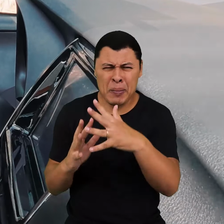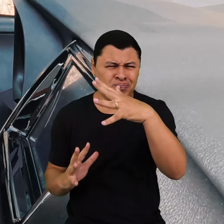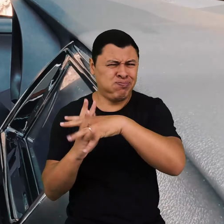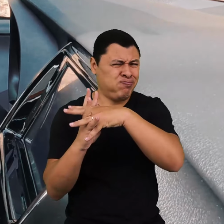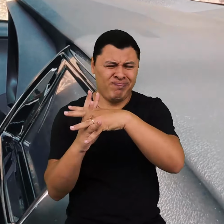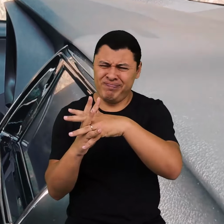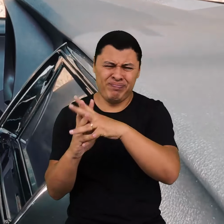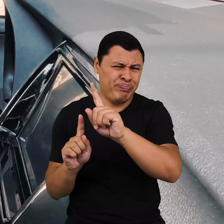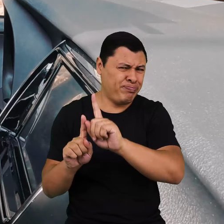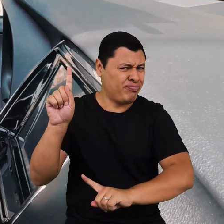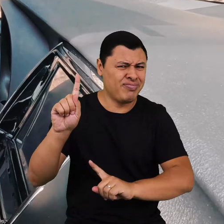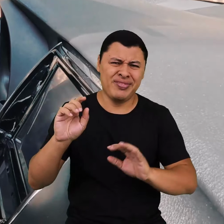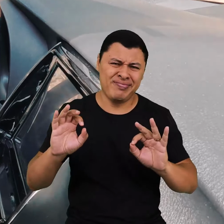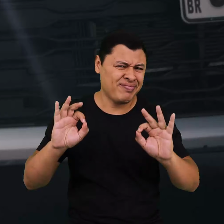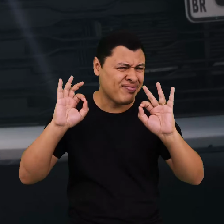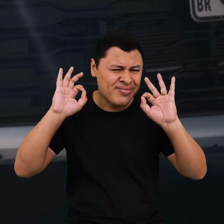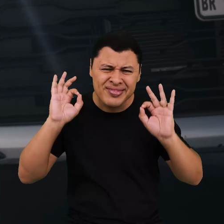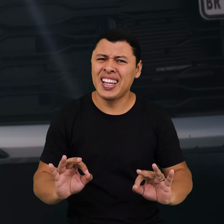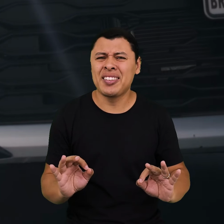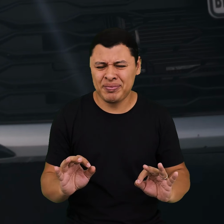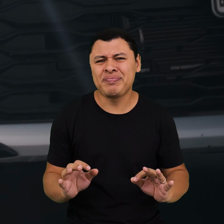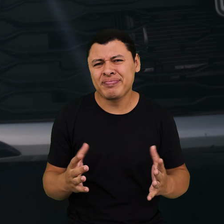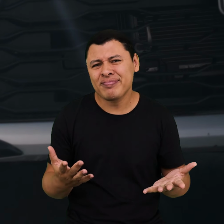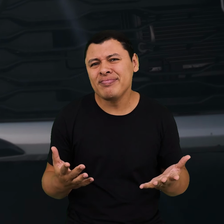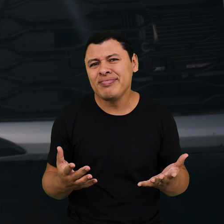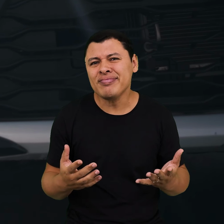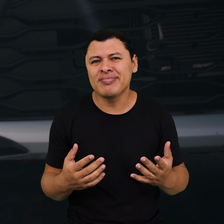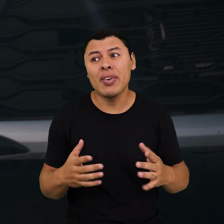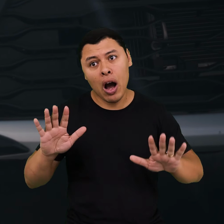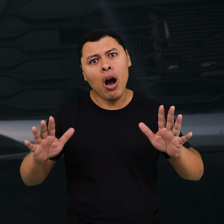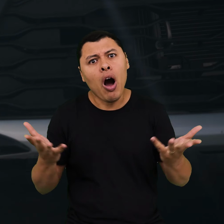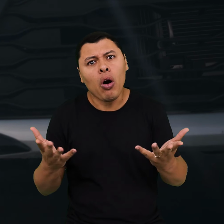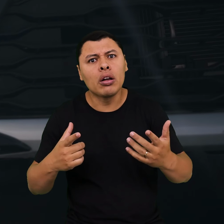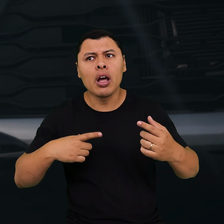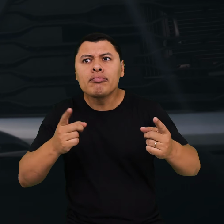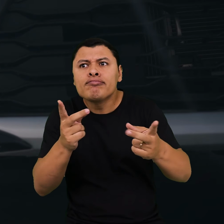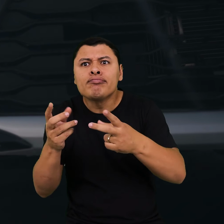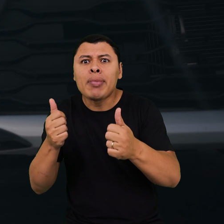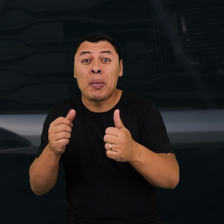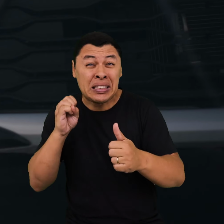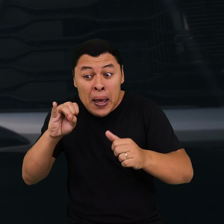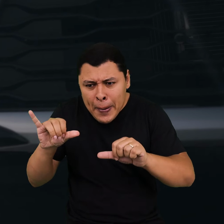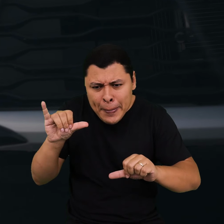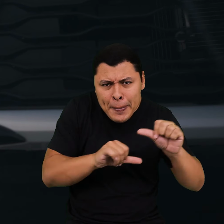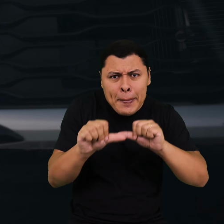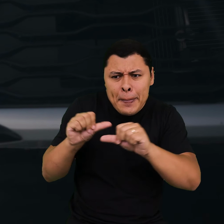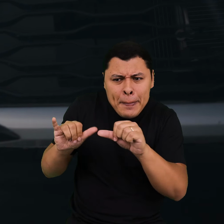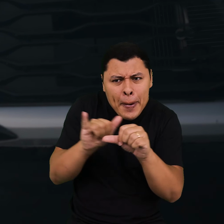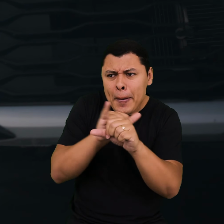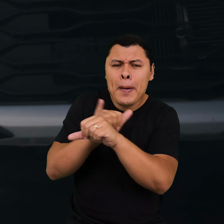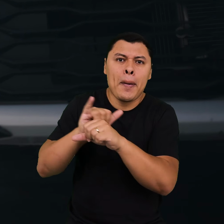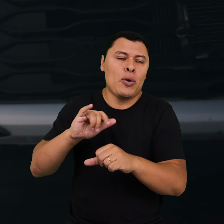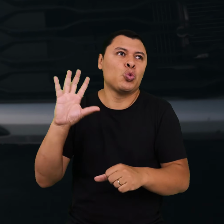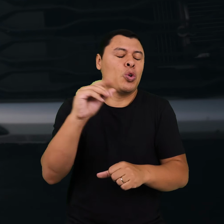esse segmentozinho que a gente inclui esses rivais, mas conseguiria um conforto ainda melhor de posição de mercado e o cliente ia estar